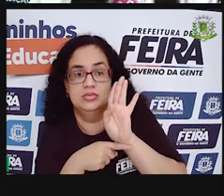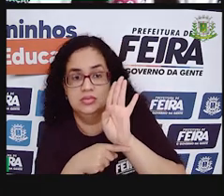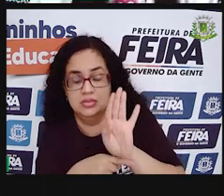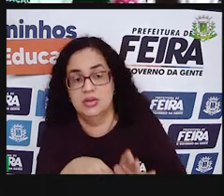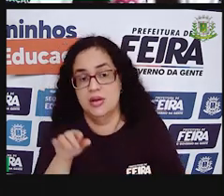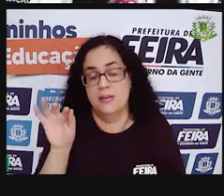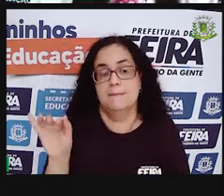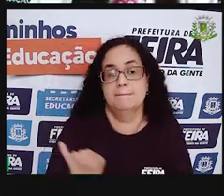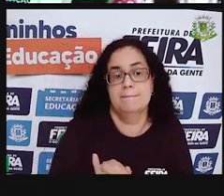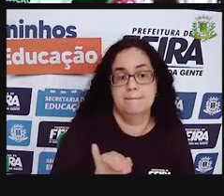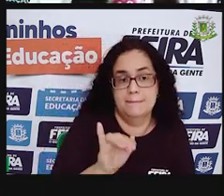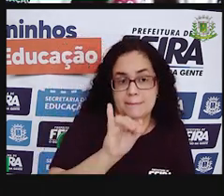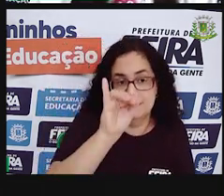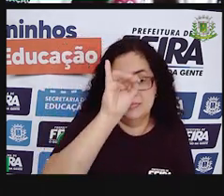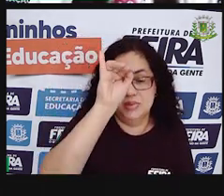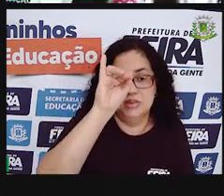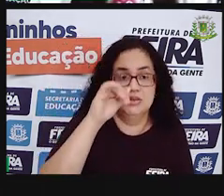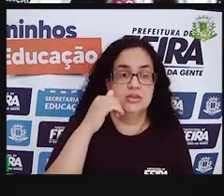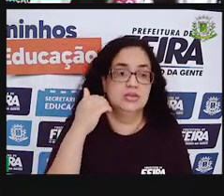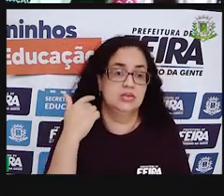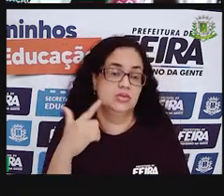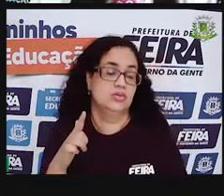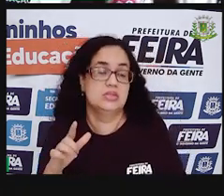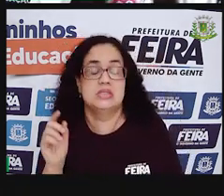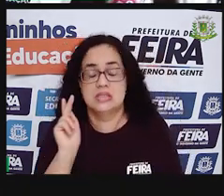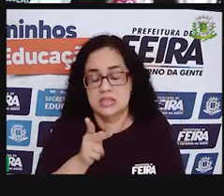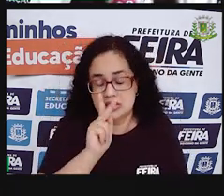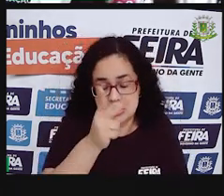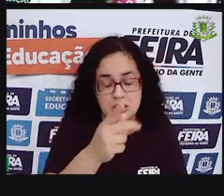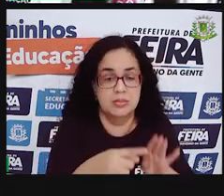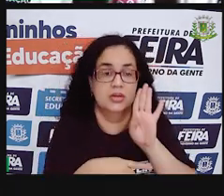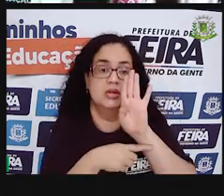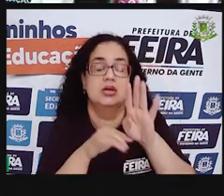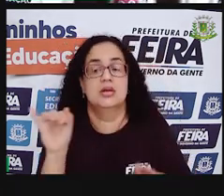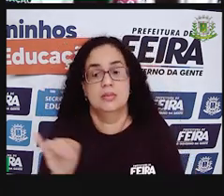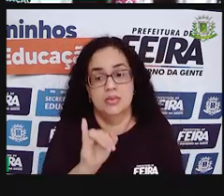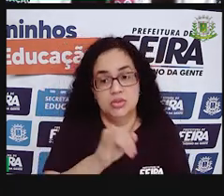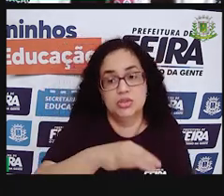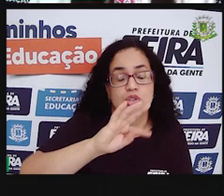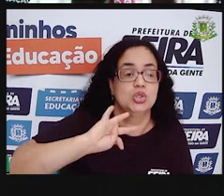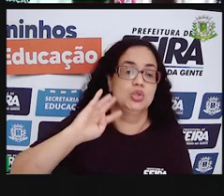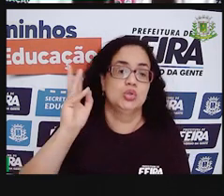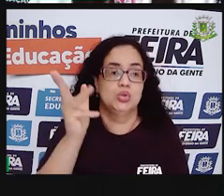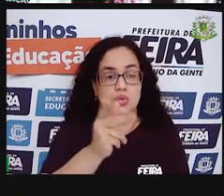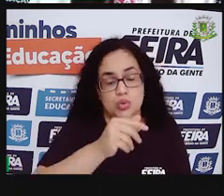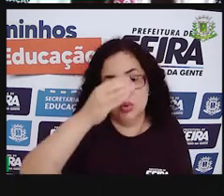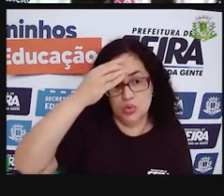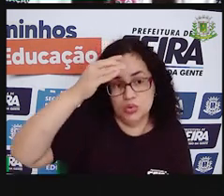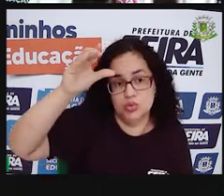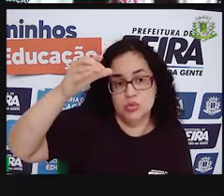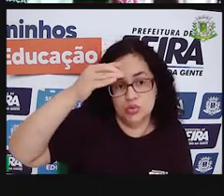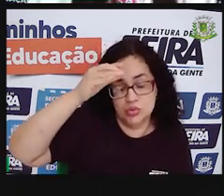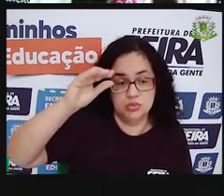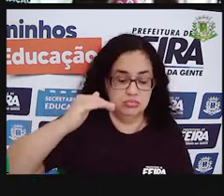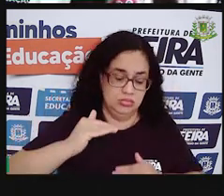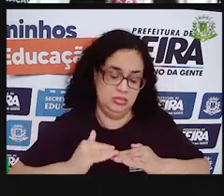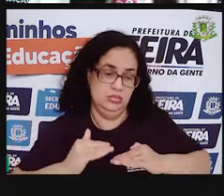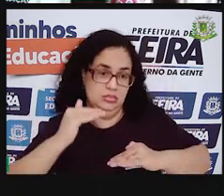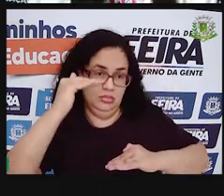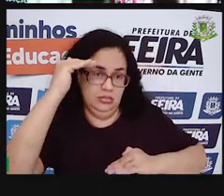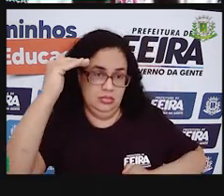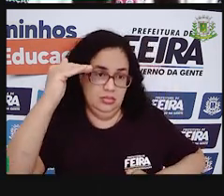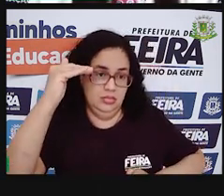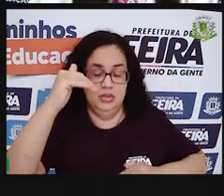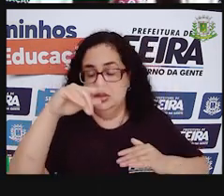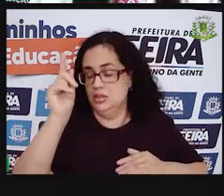são importantes, né? Não tem nenhuma contribuição cultural vinda de alguma etnia que é superior,